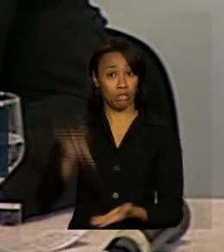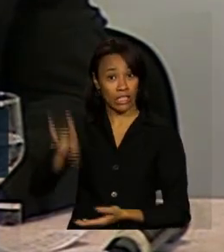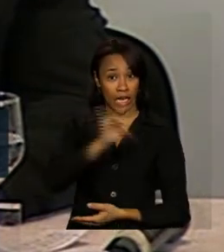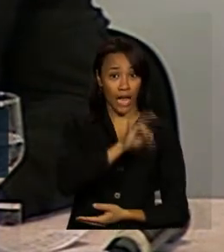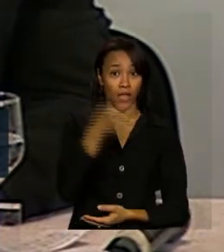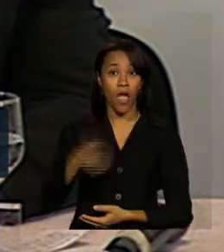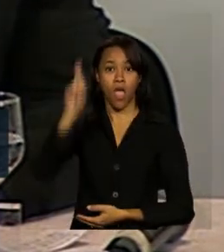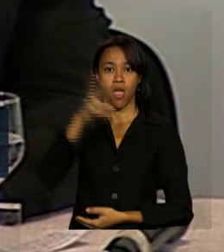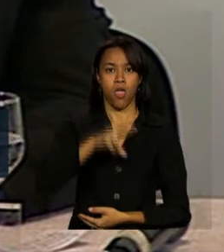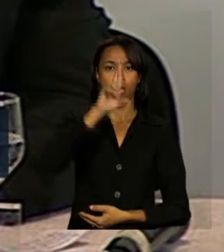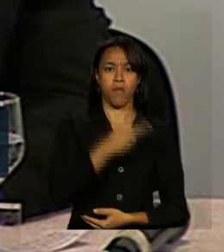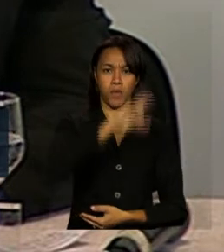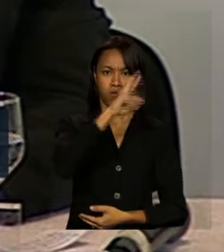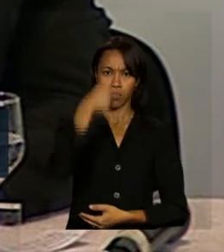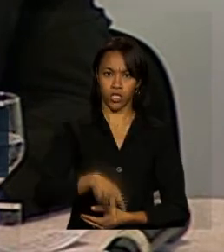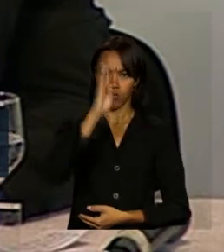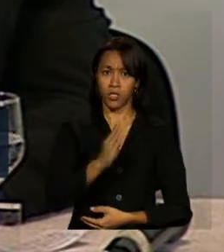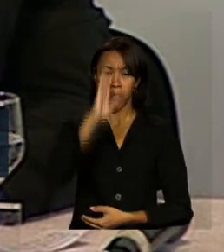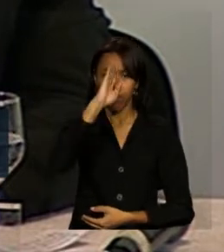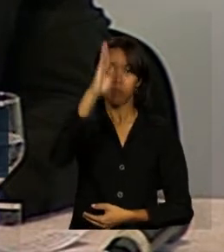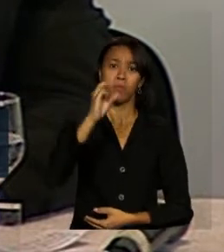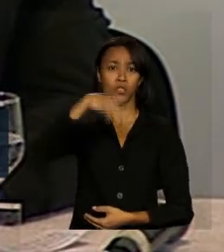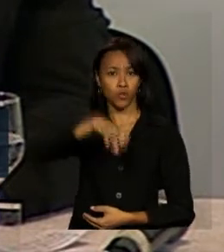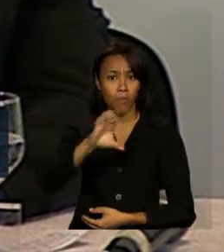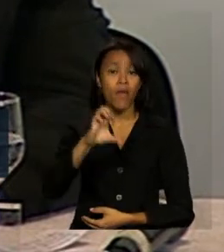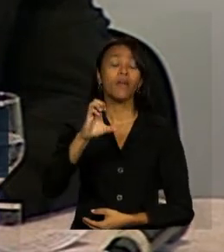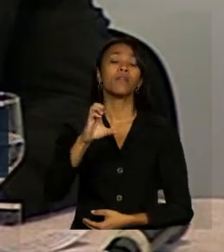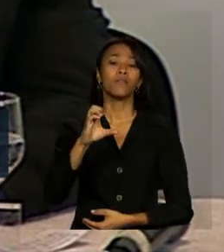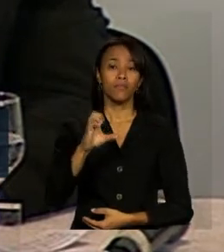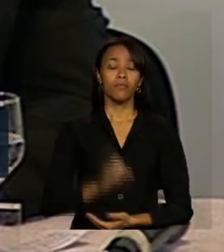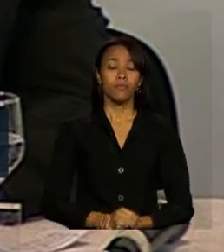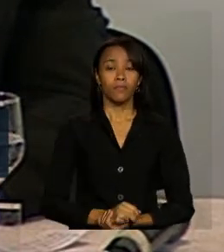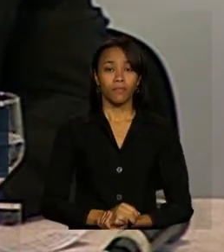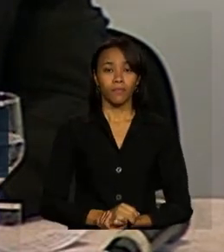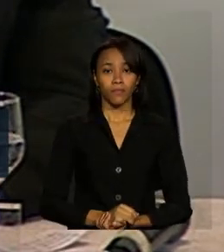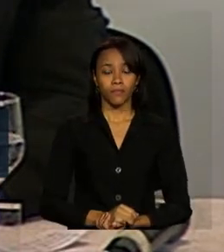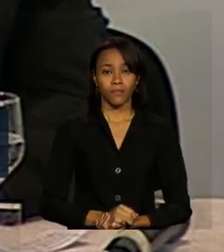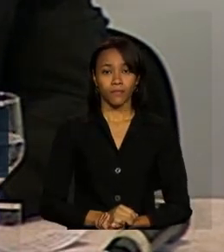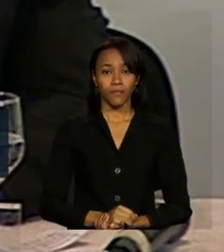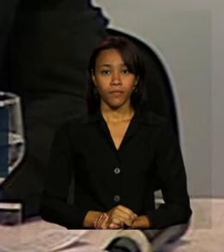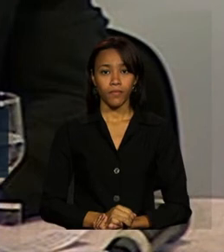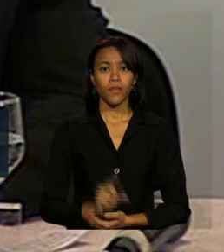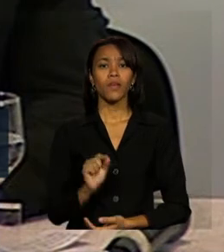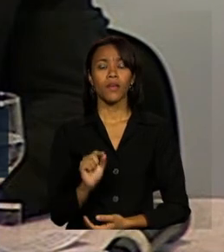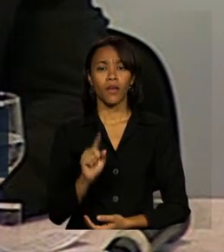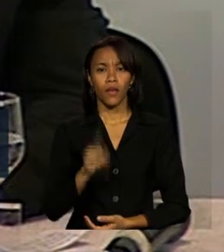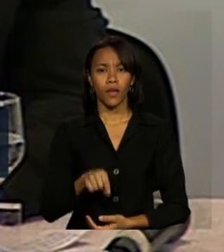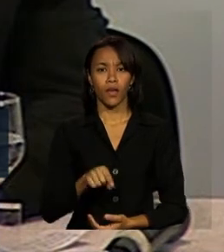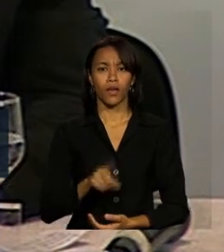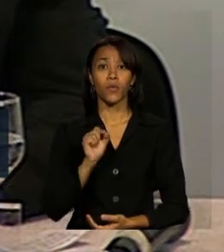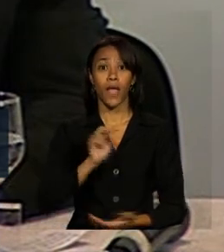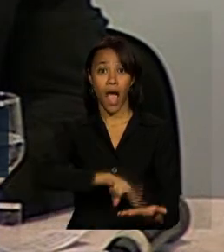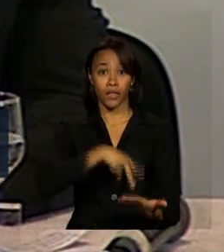autoridades brasileiras, mas particularmente do MEC, do Ministério da Educação, que é a